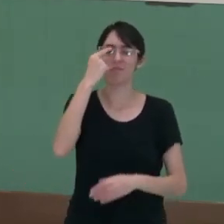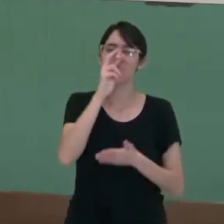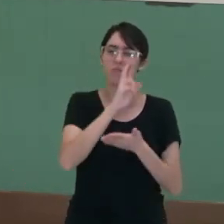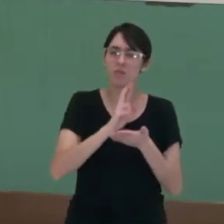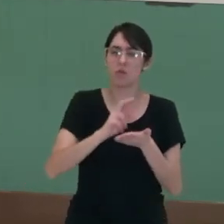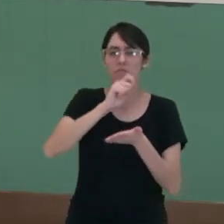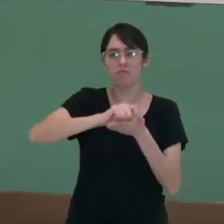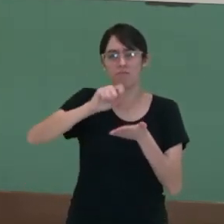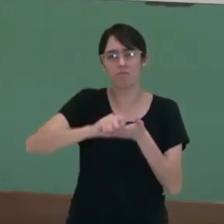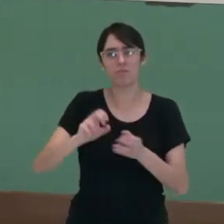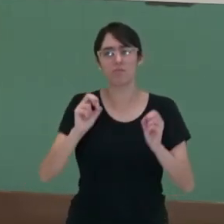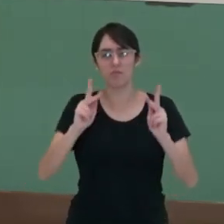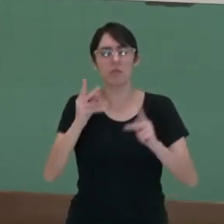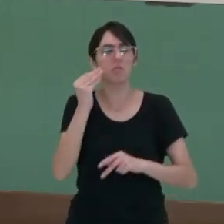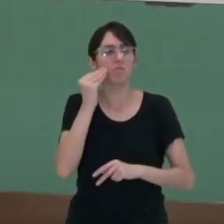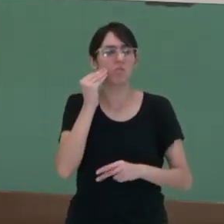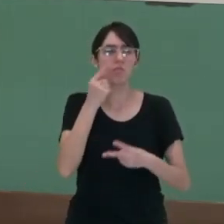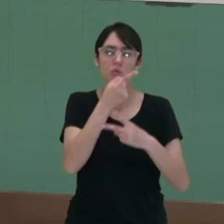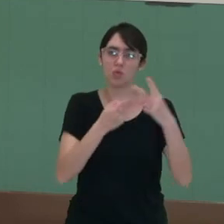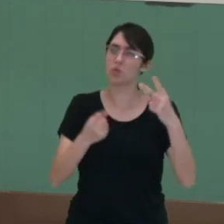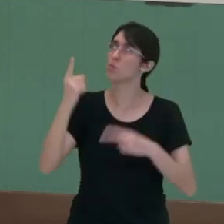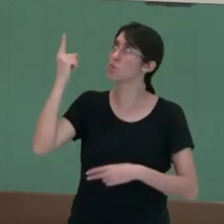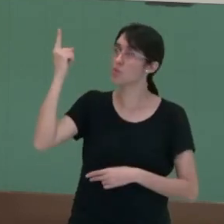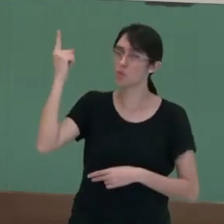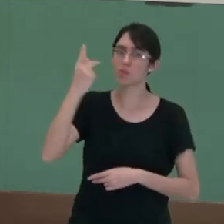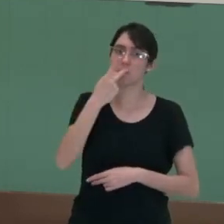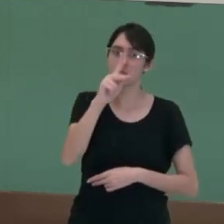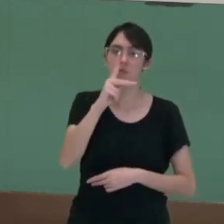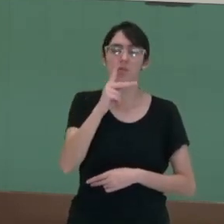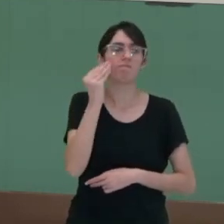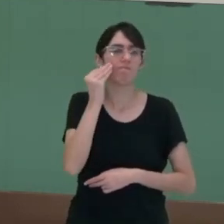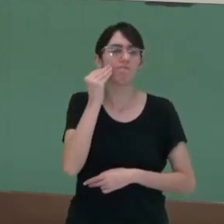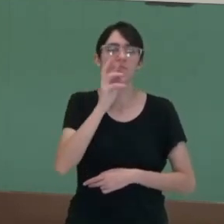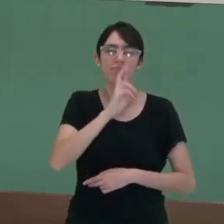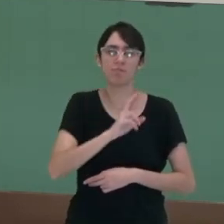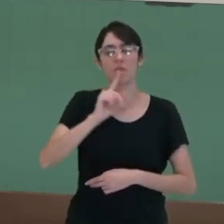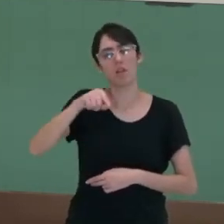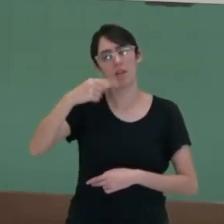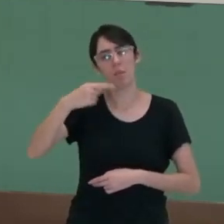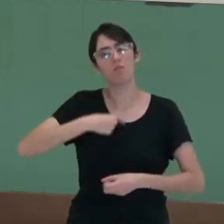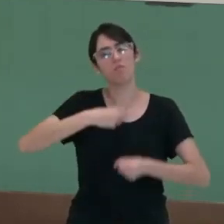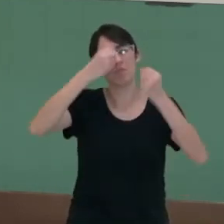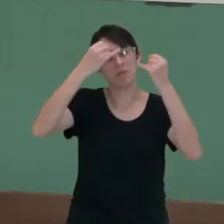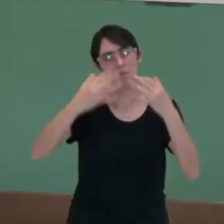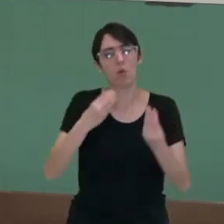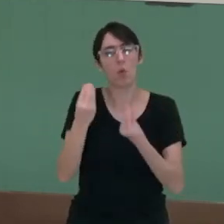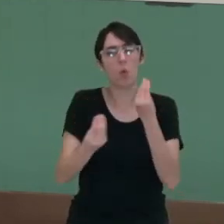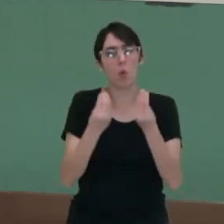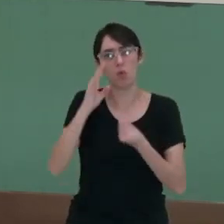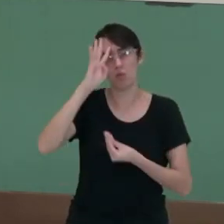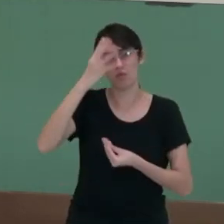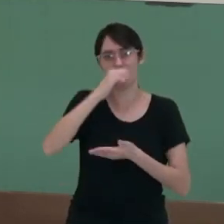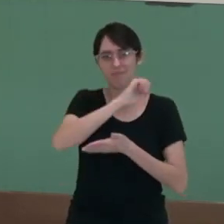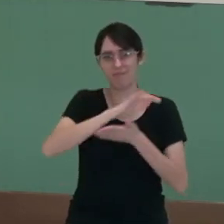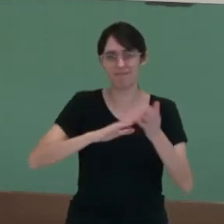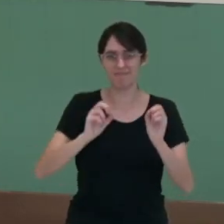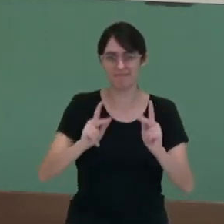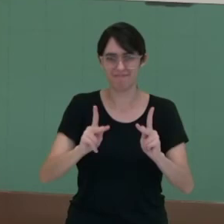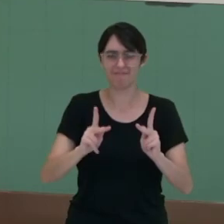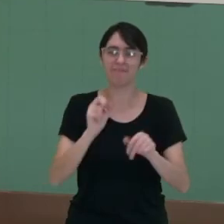se conseguirem resolver as duas questões é o objetivo, se não conseguirem a gente vem logo depois para tirar a dúvida que vocês